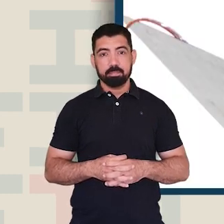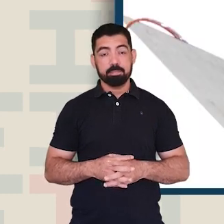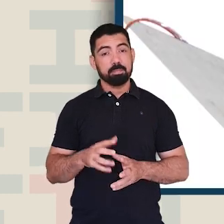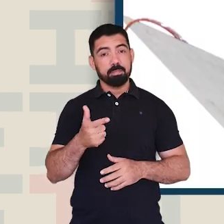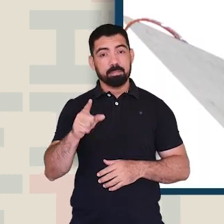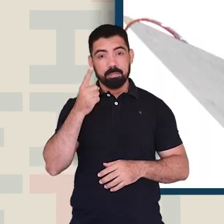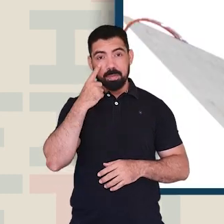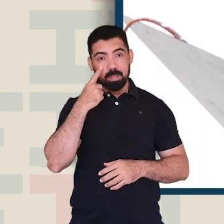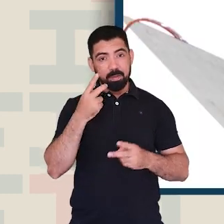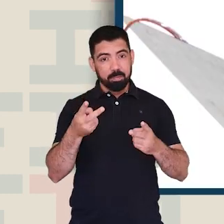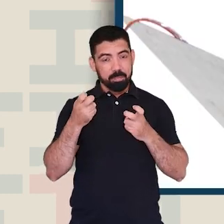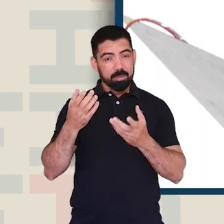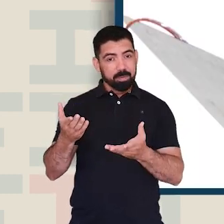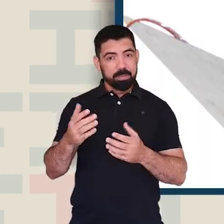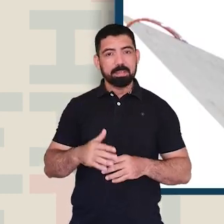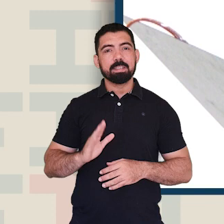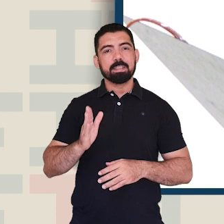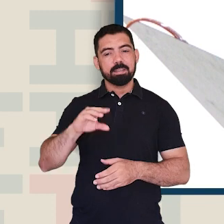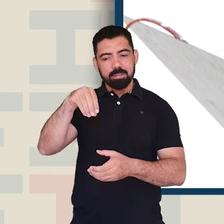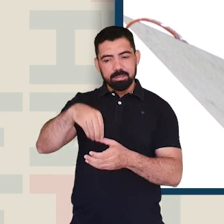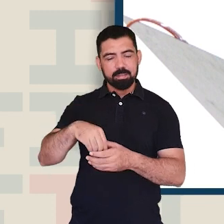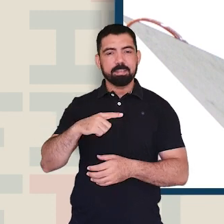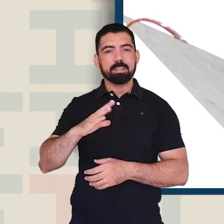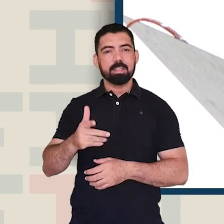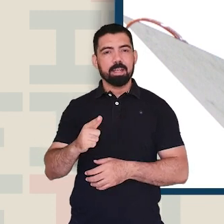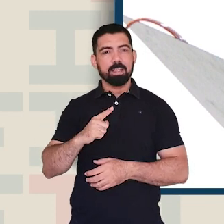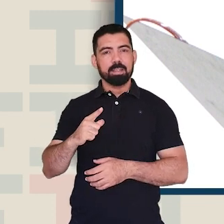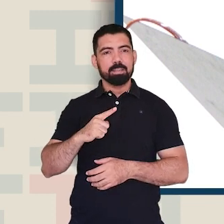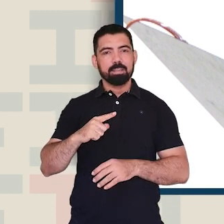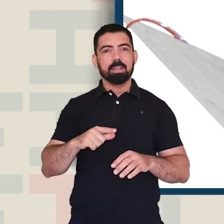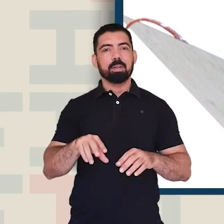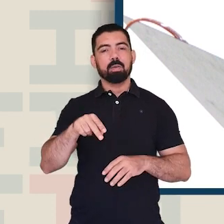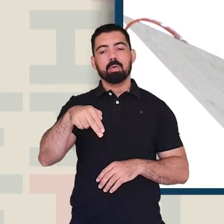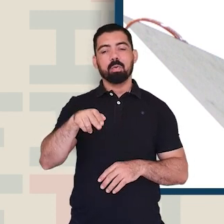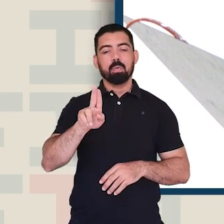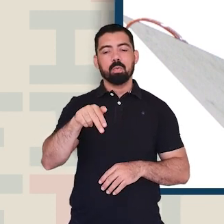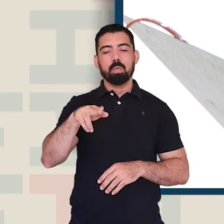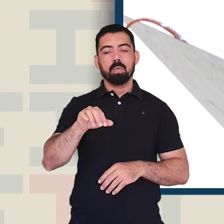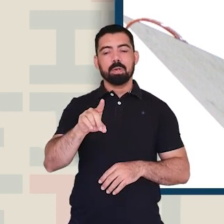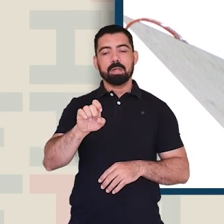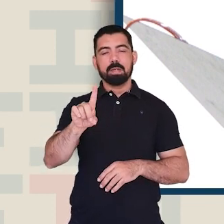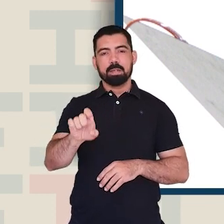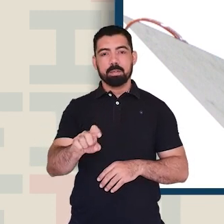Certo? Então vocês viram que já dá uma unidade, né? Fazer a oitava acima.